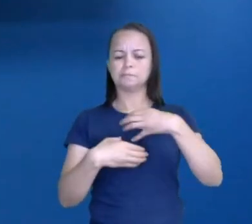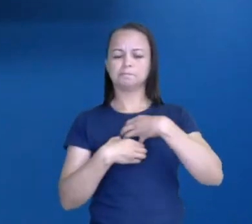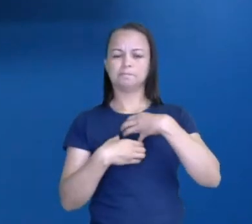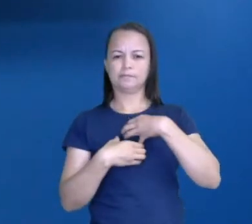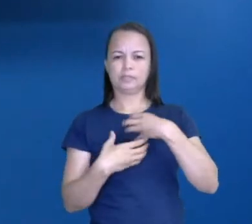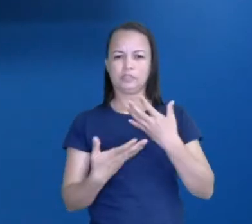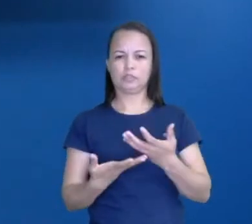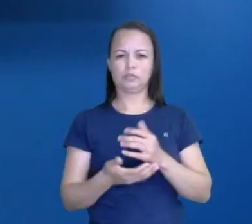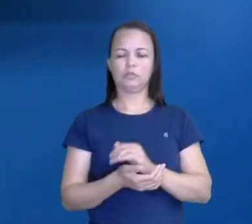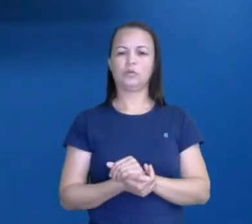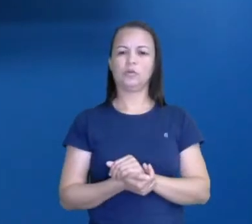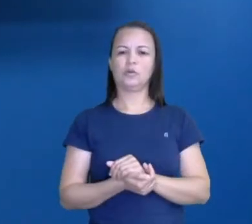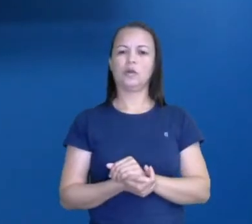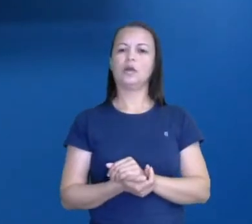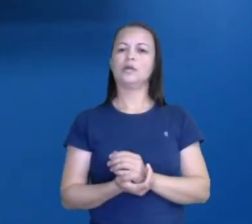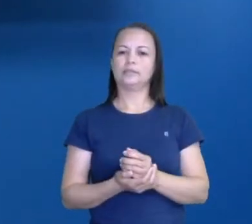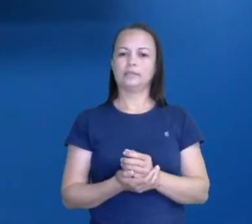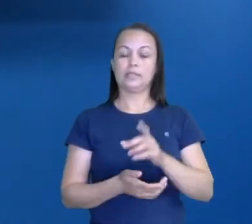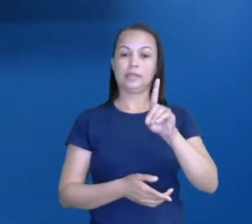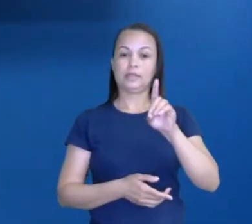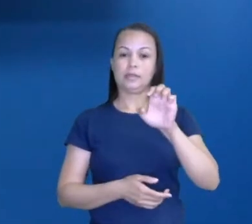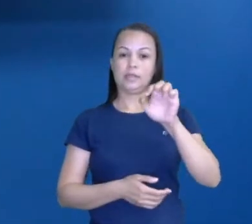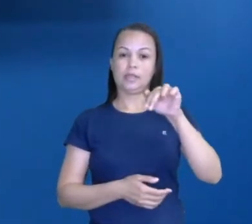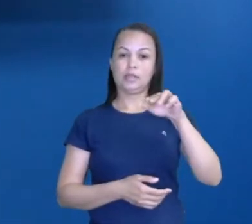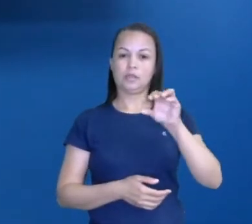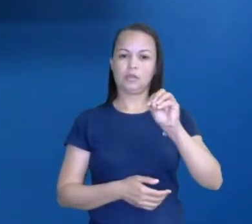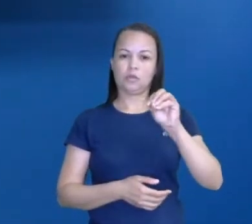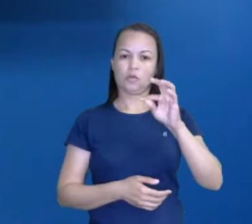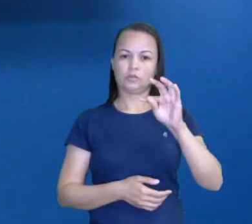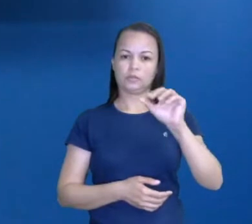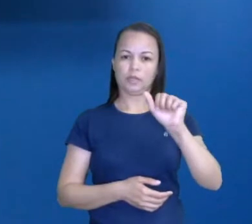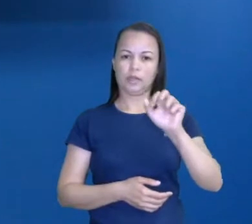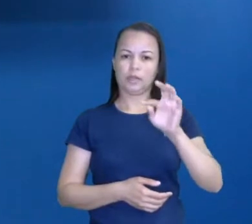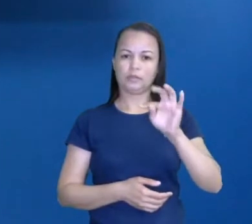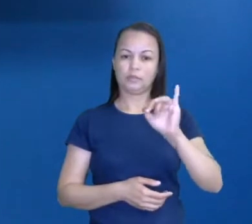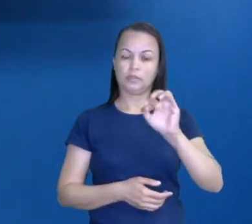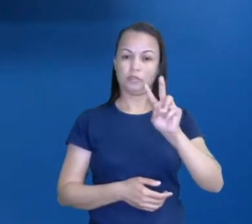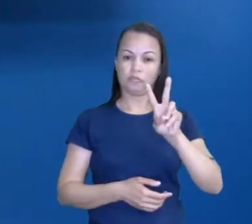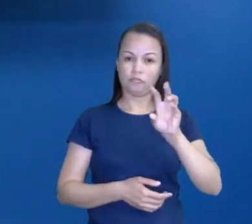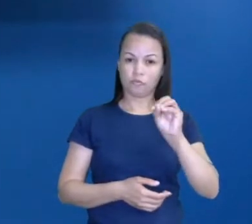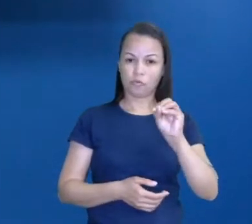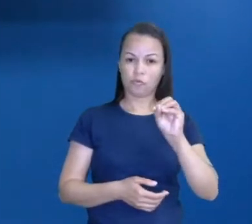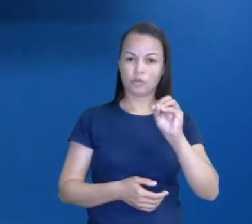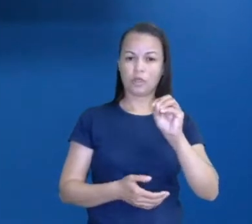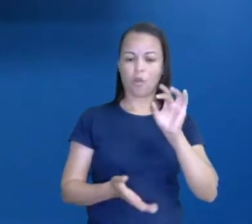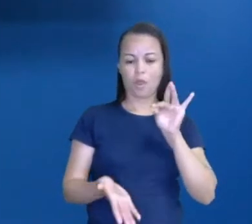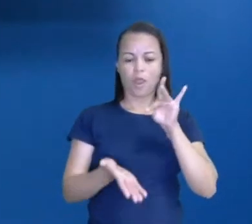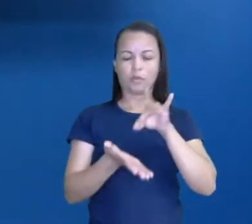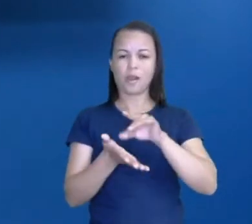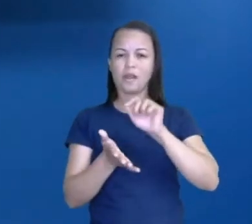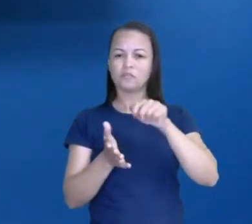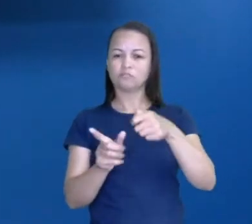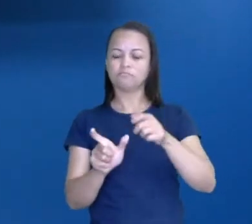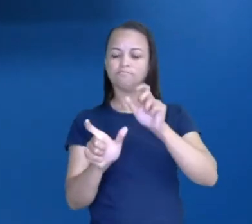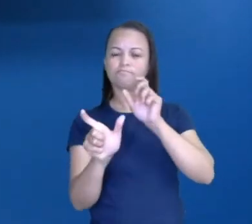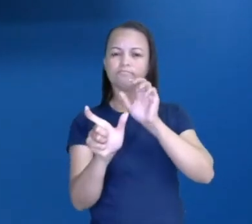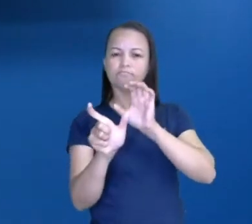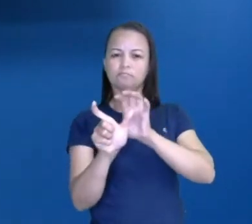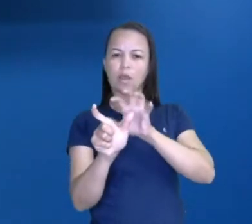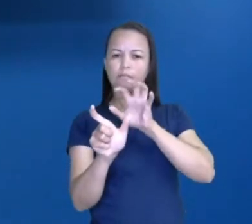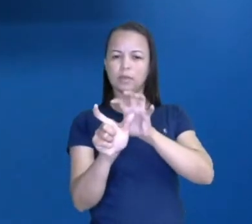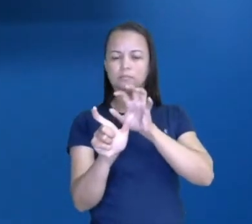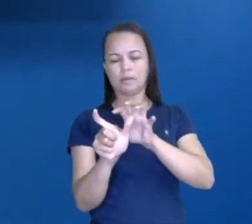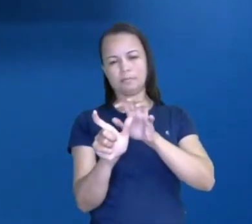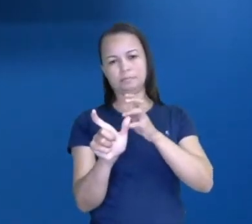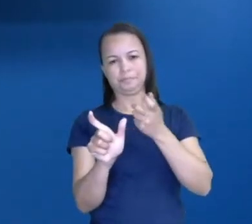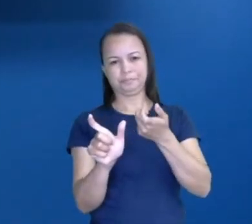sentidos. O sentido denotativo, que é aquele sentido real da palavra. Ele é, como